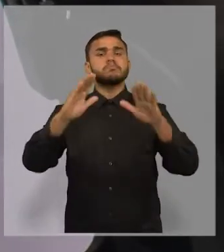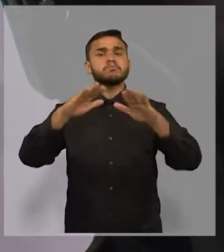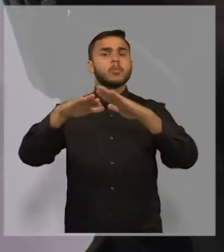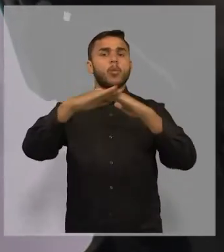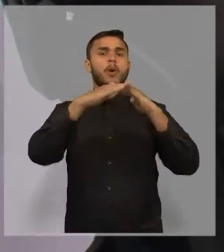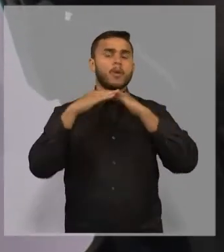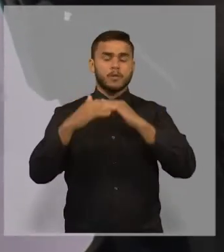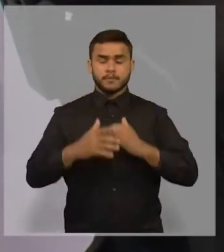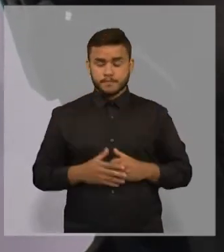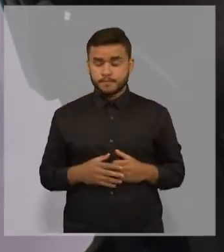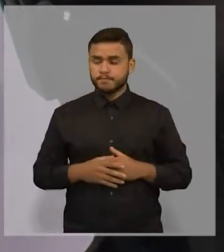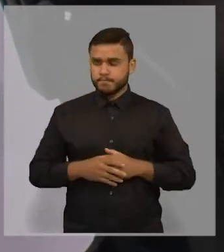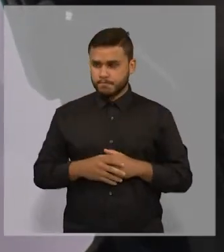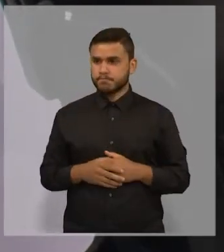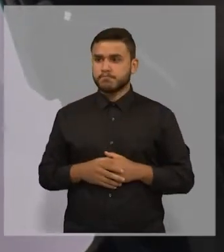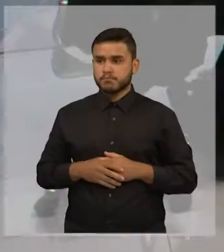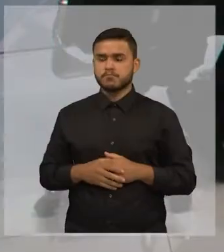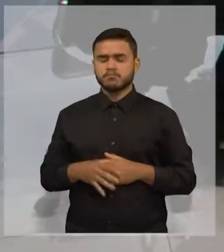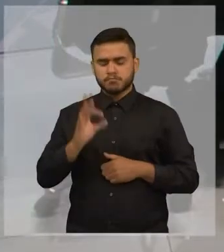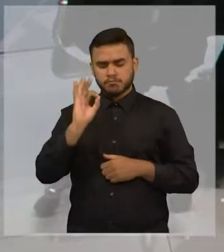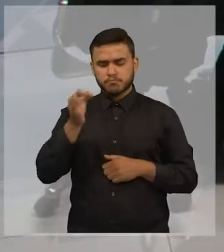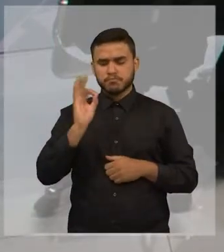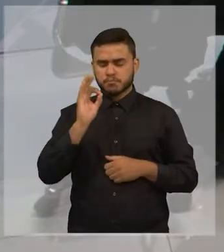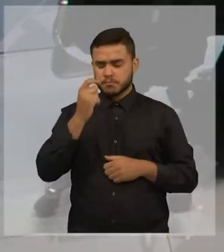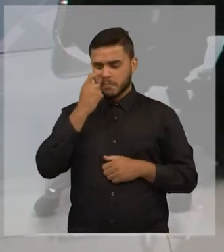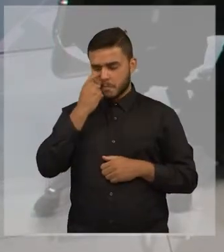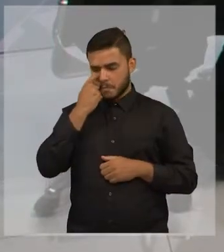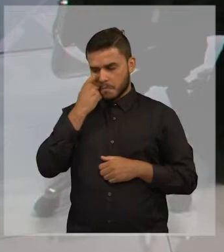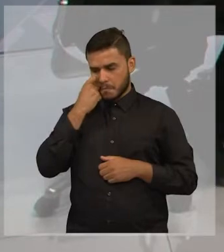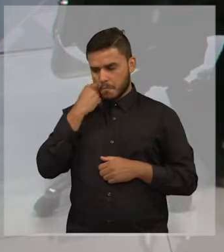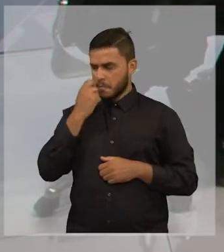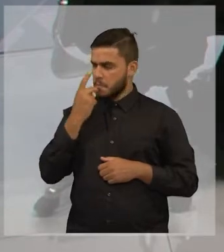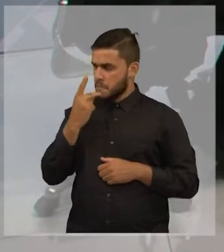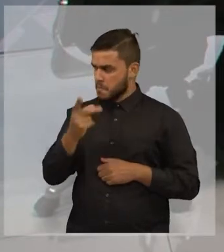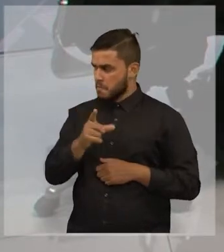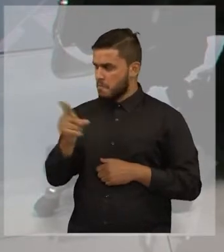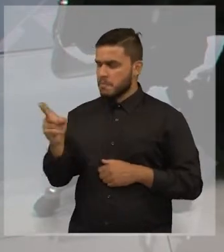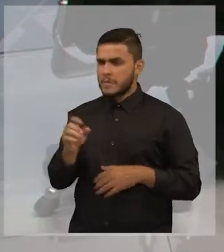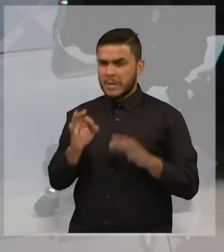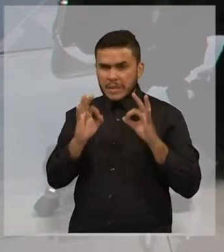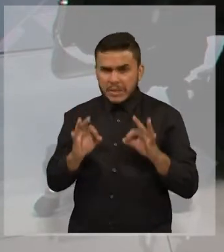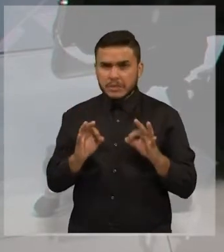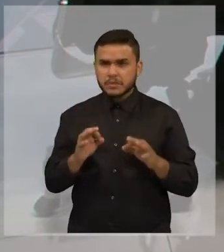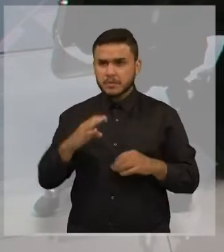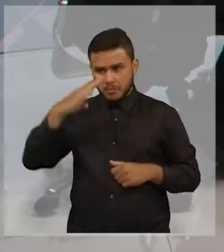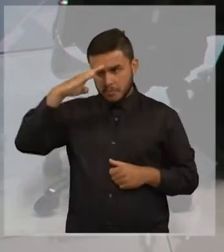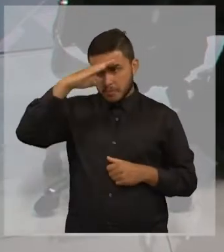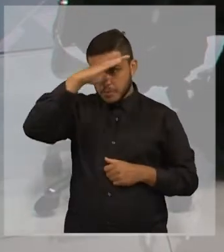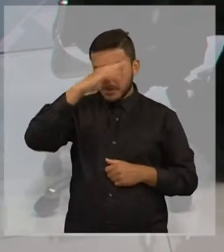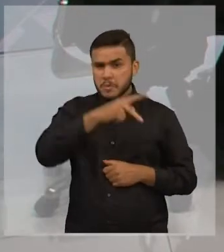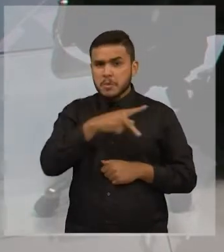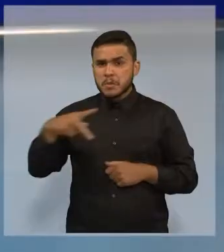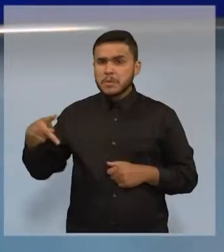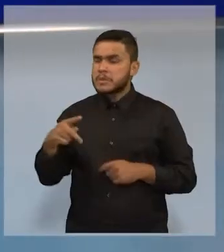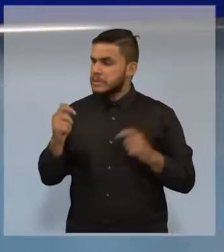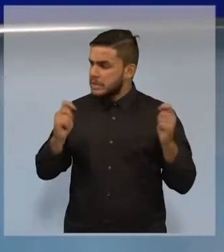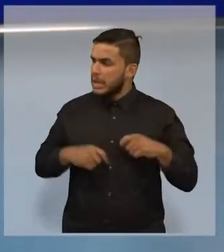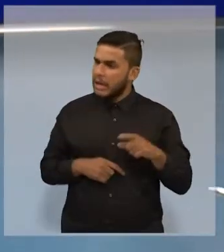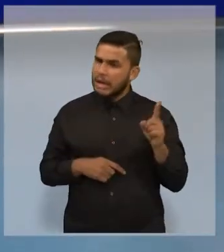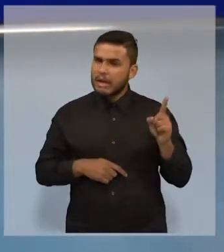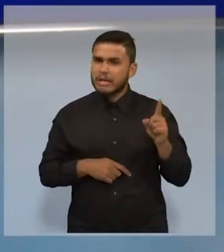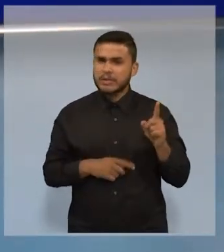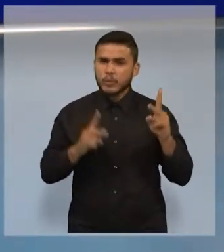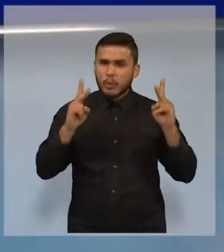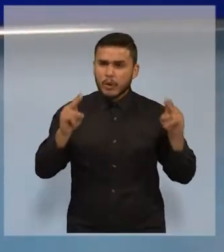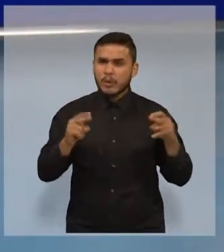ter prosperidade e igualdade. Trazer para a discussão o eixo. Você acha legítimo, é confortável para a nação que o